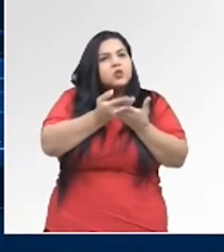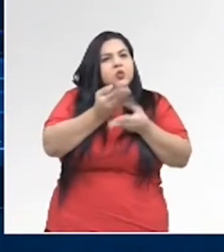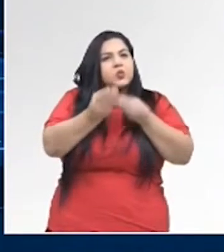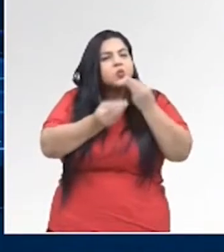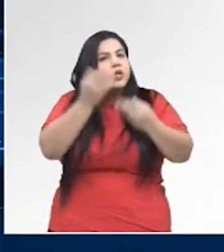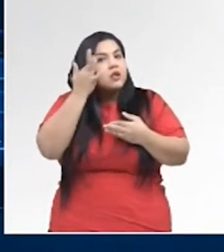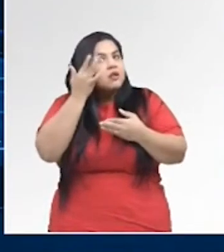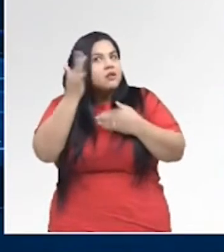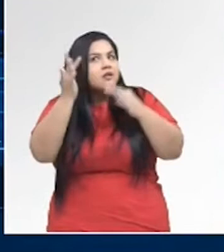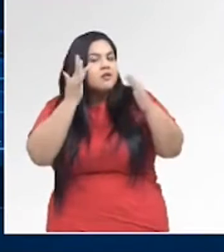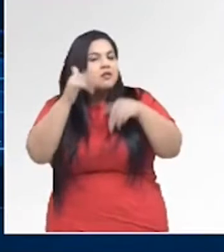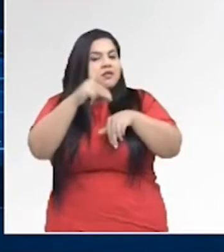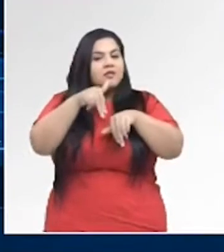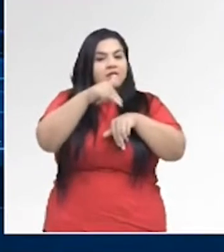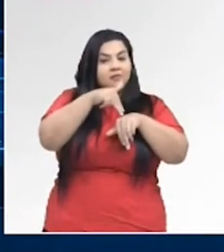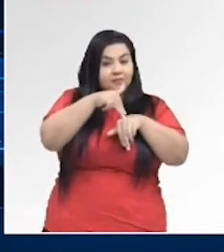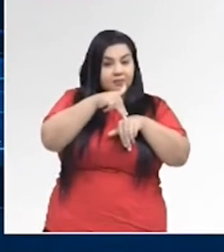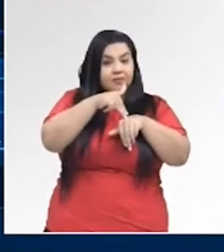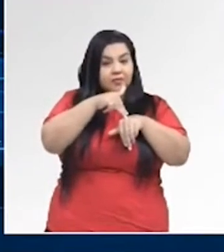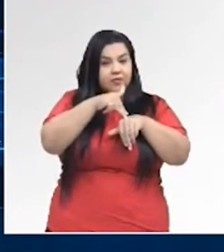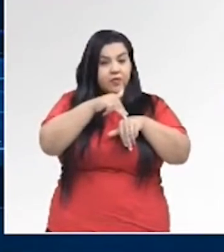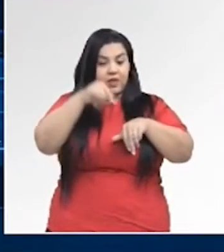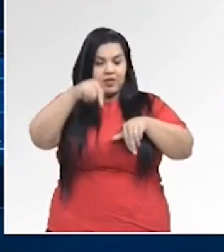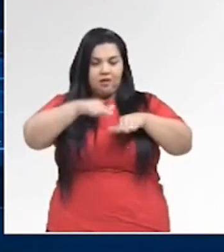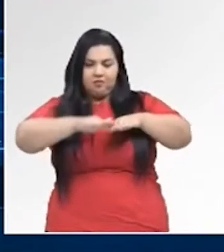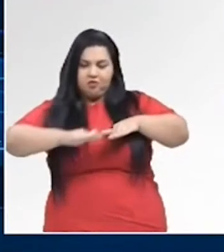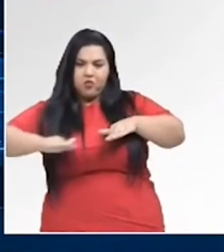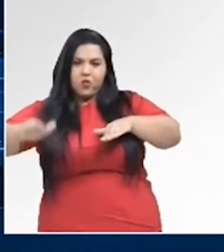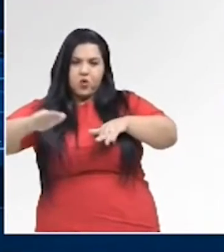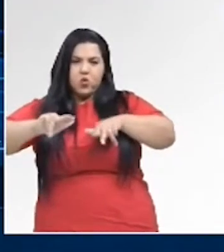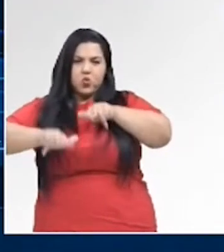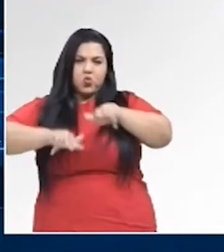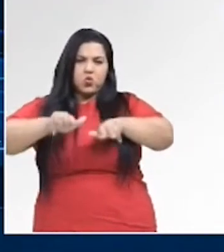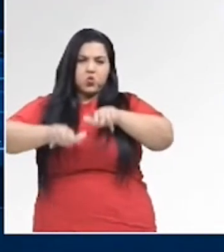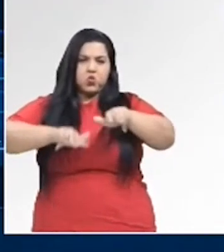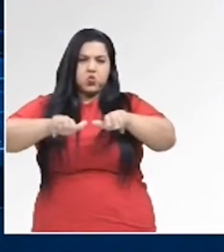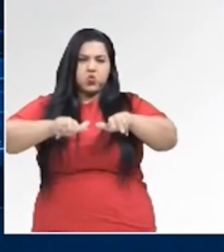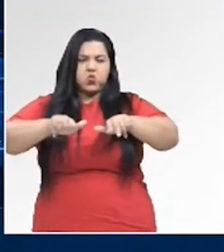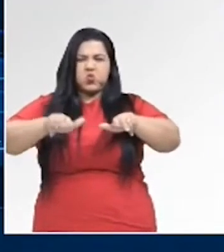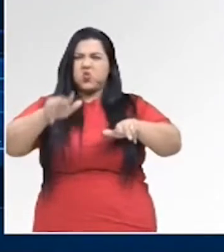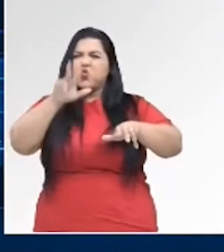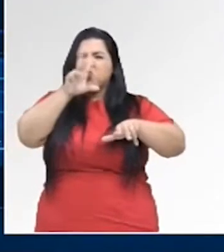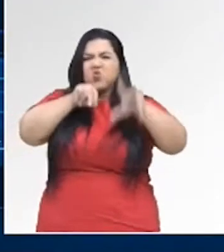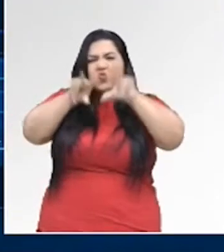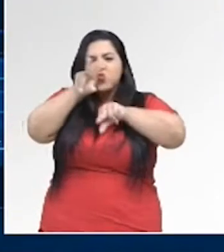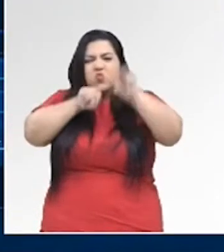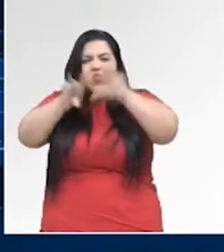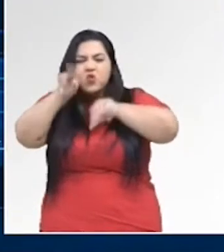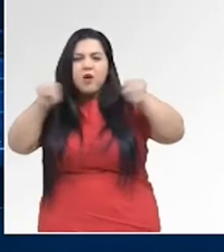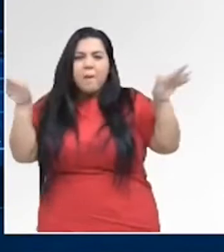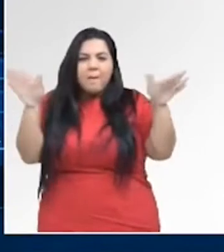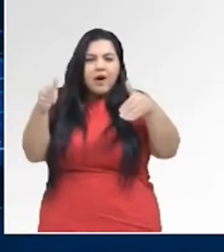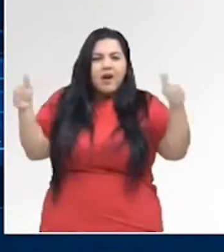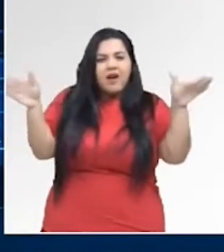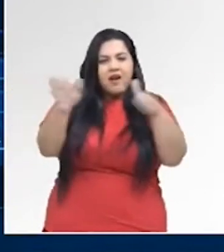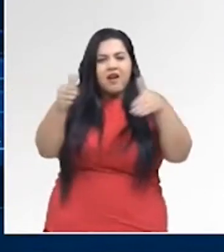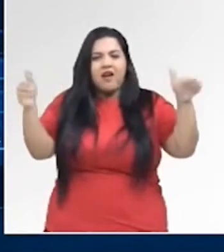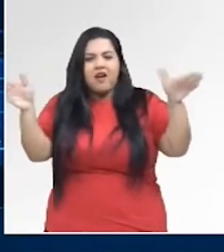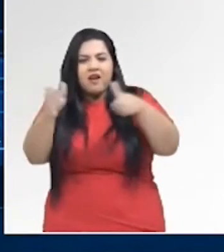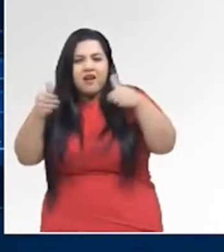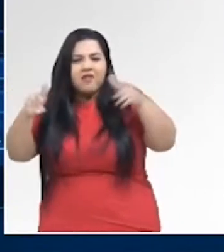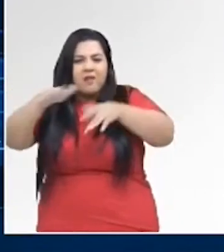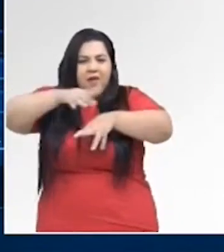da nação. E, no pátio, um turbilhão de asas e bicos revoluteava e